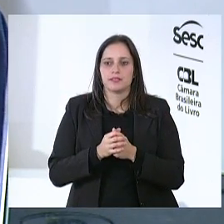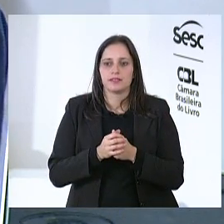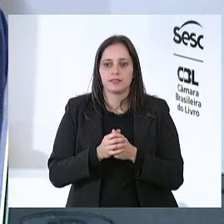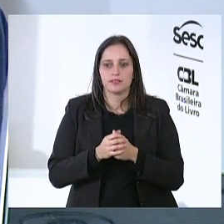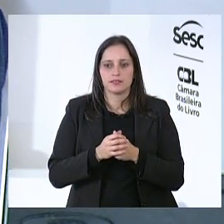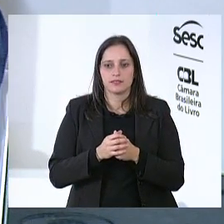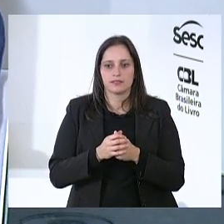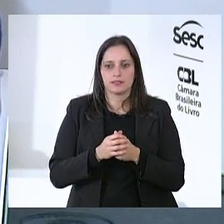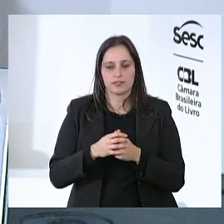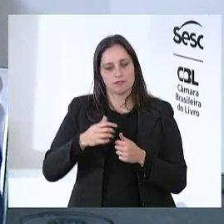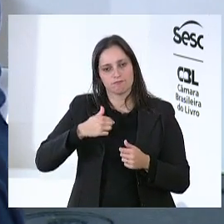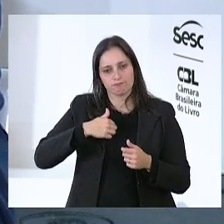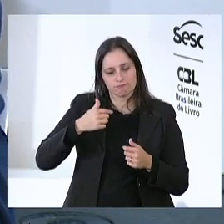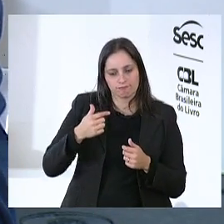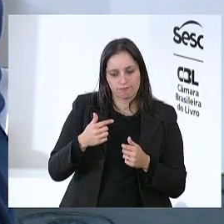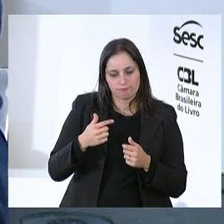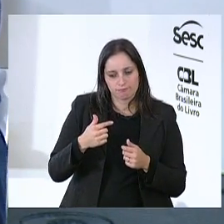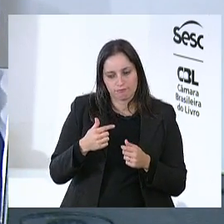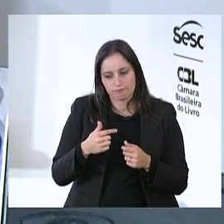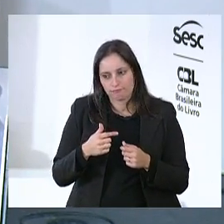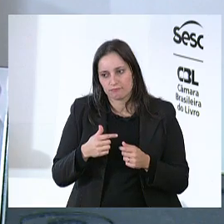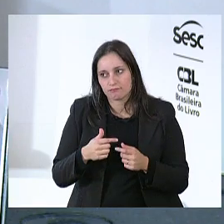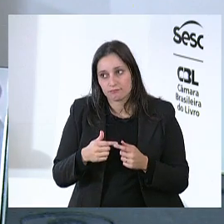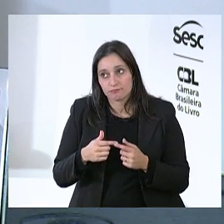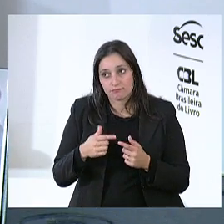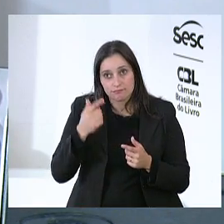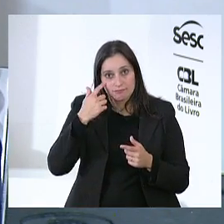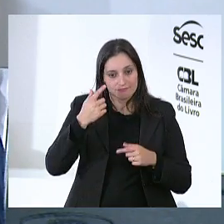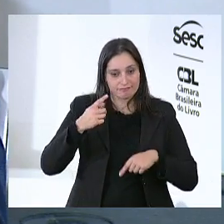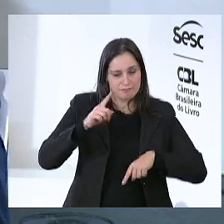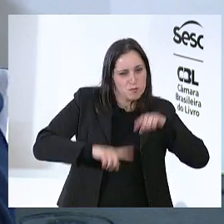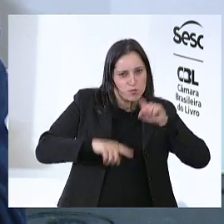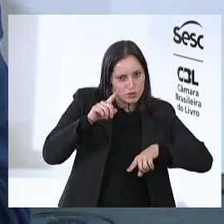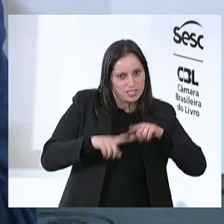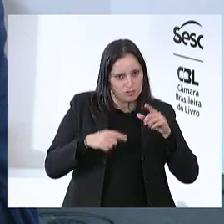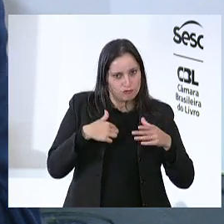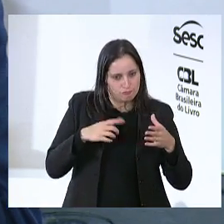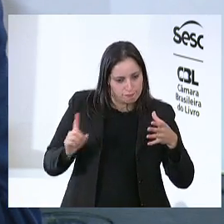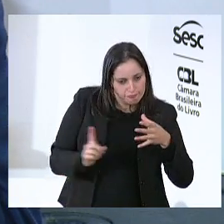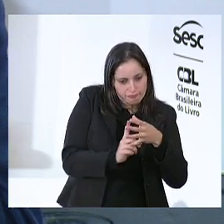Eu me meti a político, digamos, coisa.